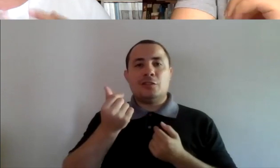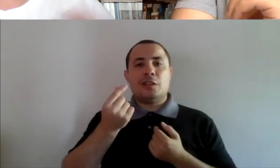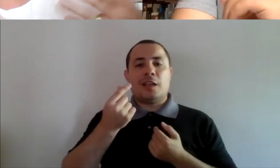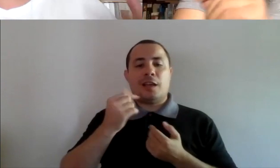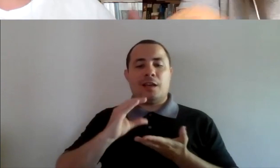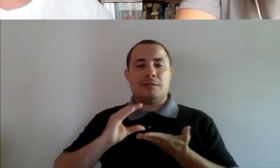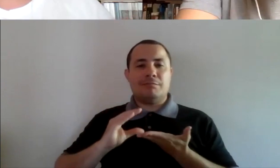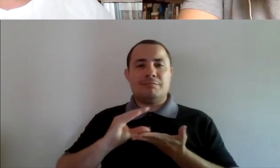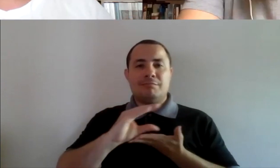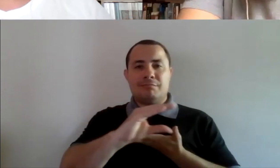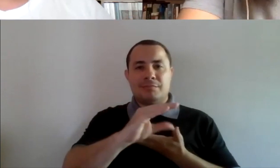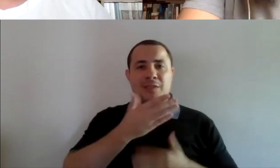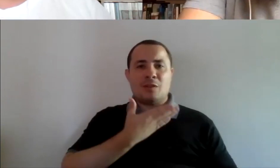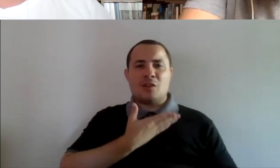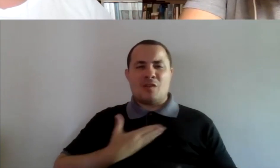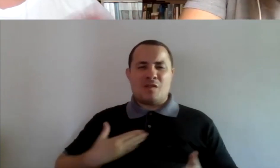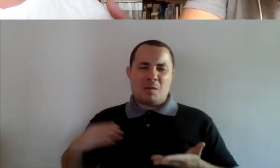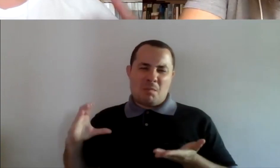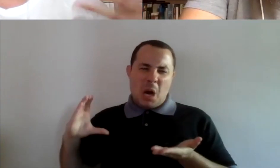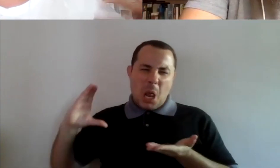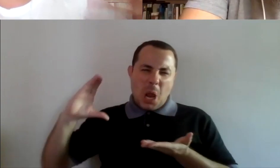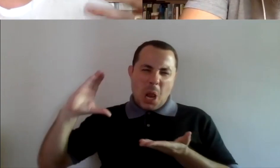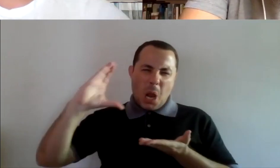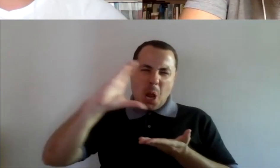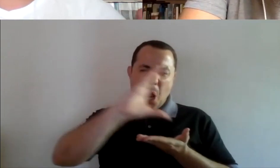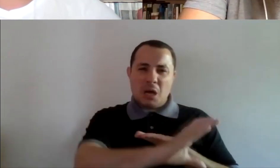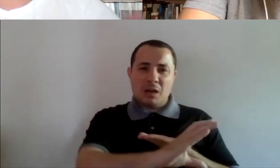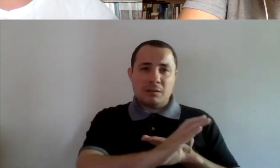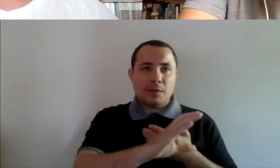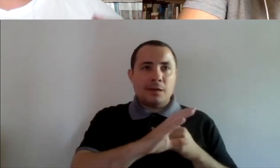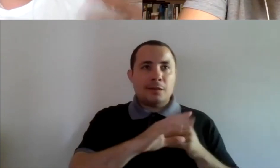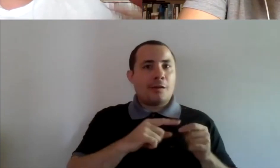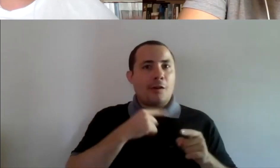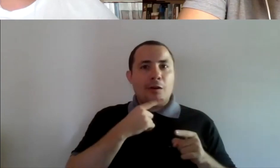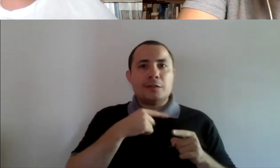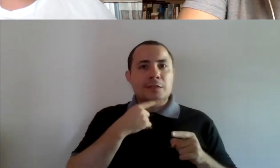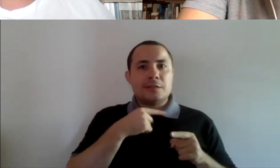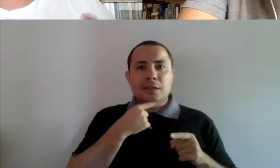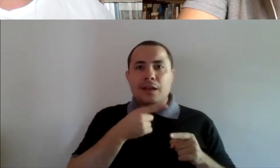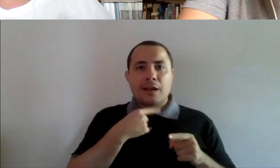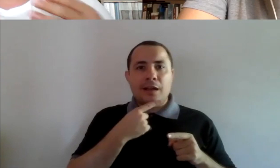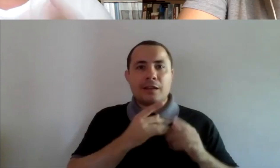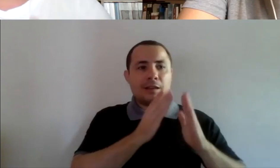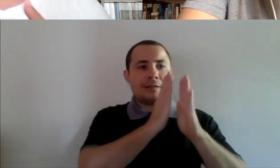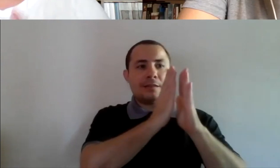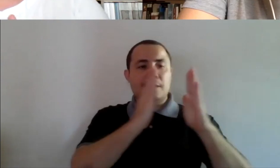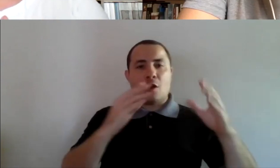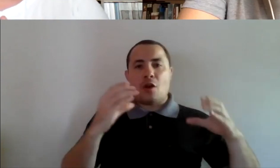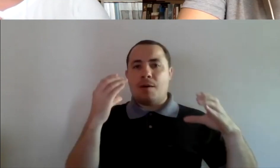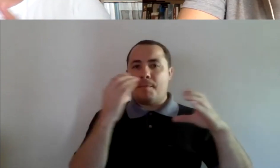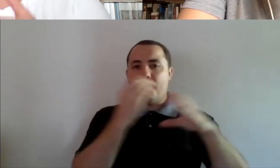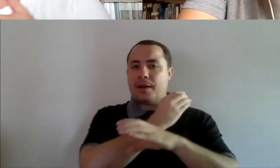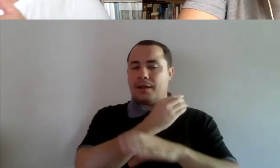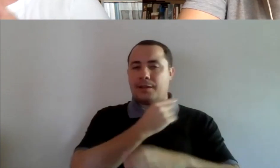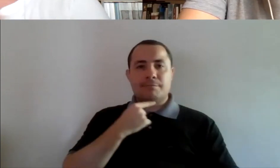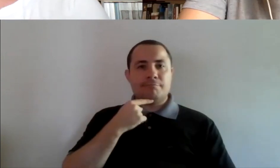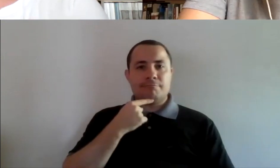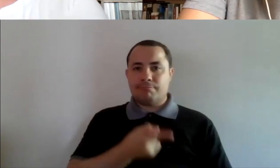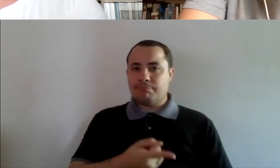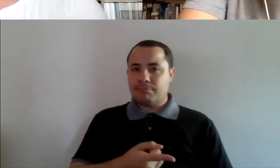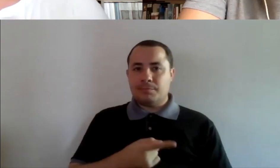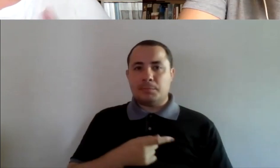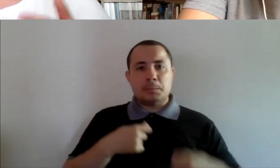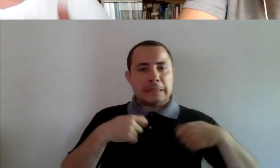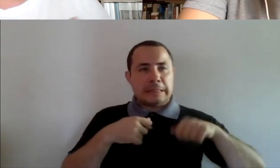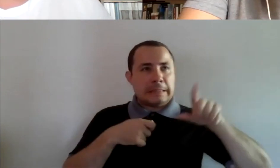público despejasse dinheiro, ele não ia dar conta nunca de ter o acervo completo. Você vai sempre precisar